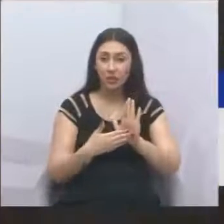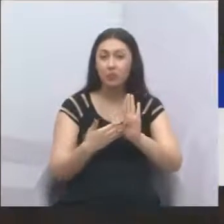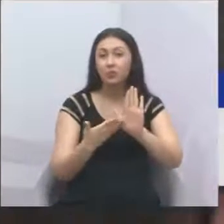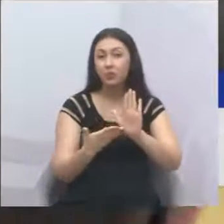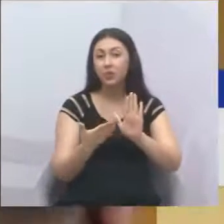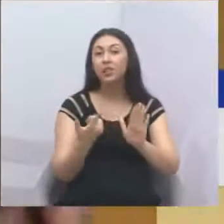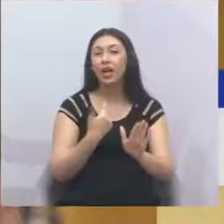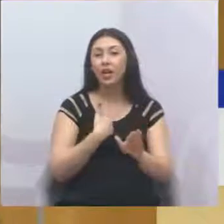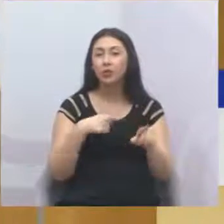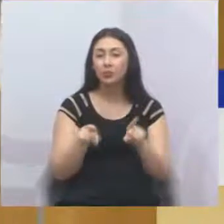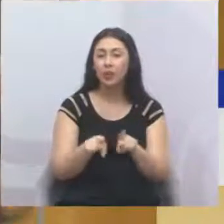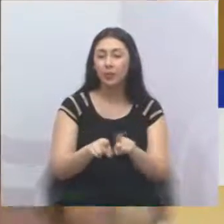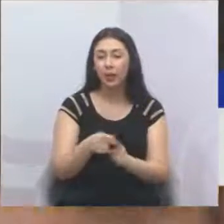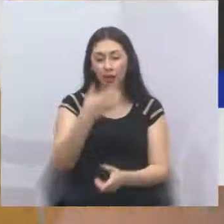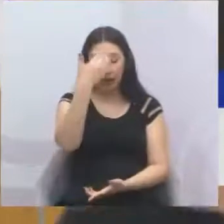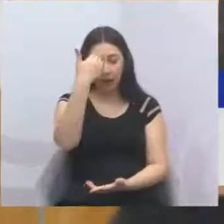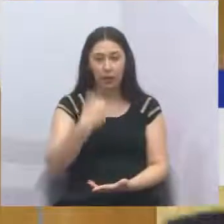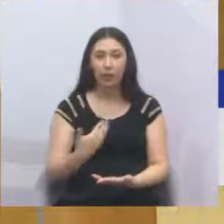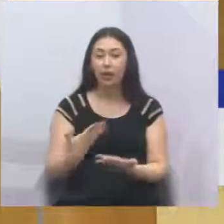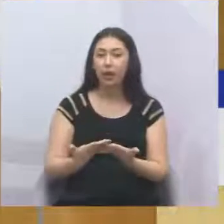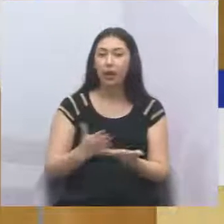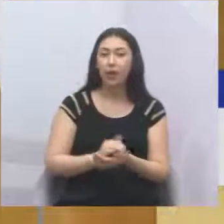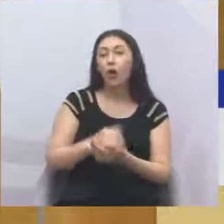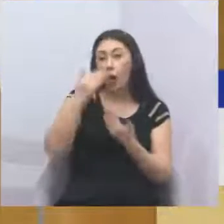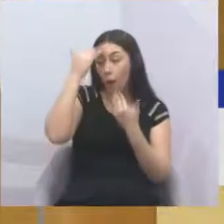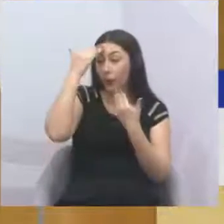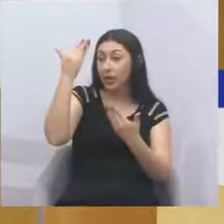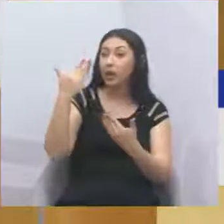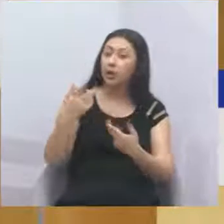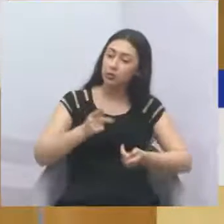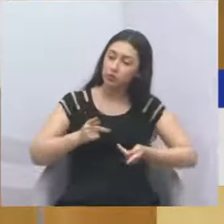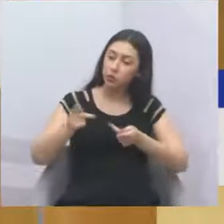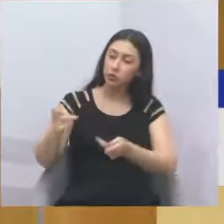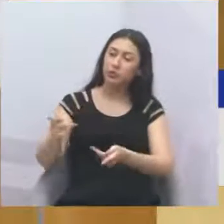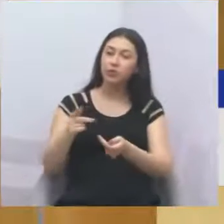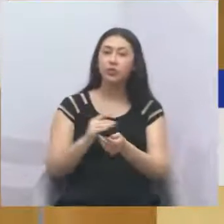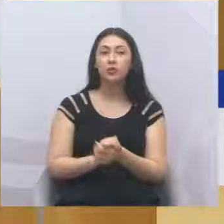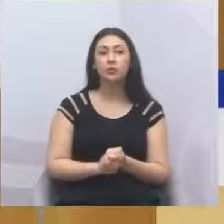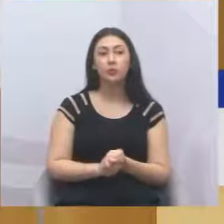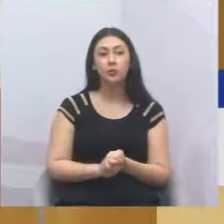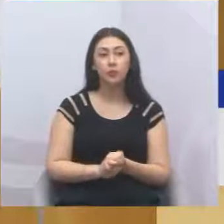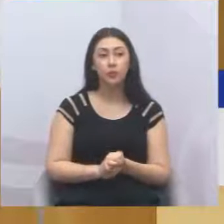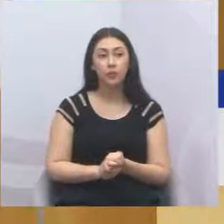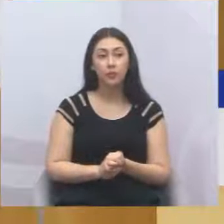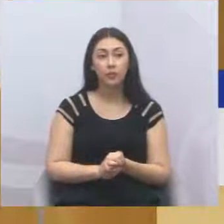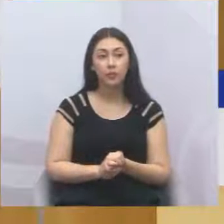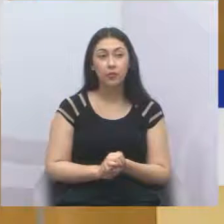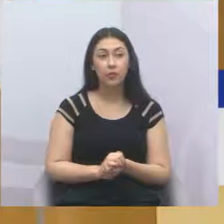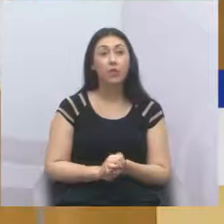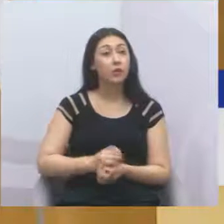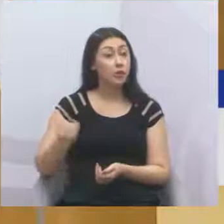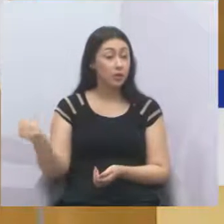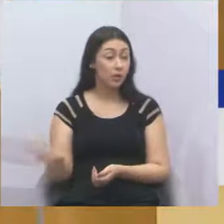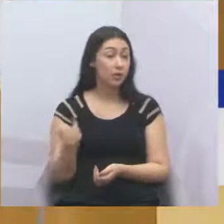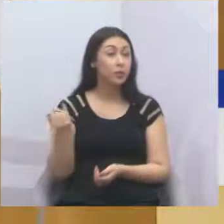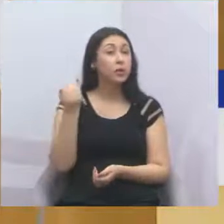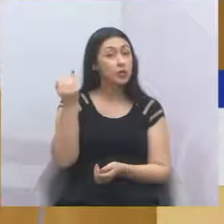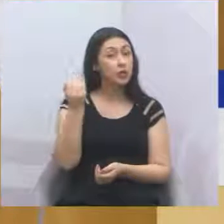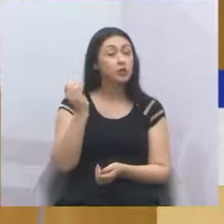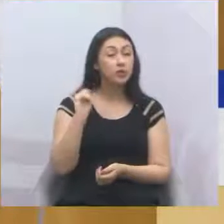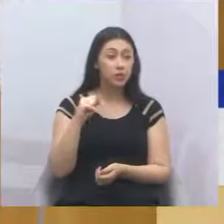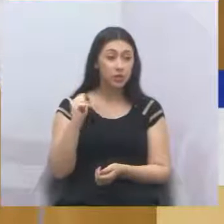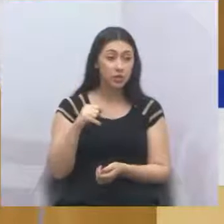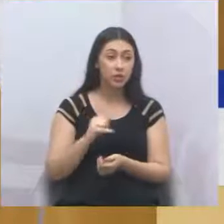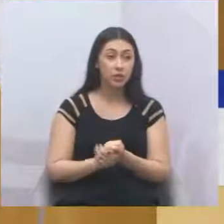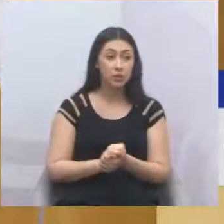de estar presente aqui. Obrigada, Sazaki, pelo convite. É de grande interesse da